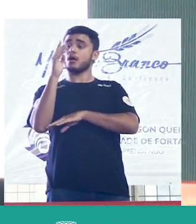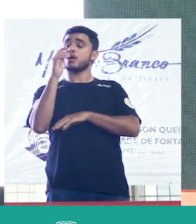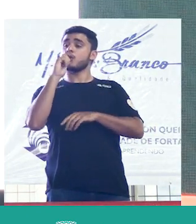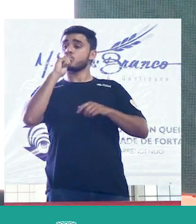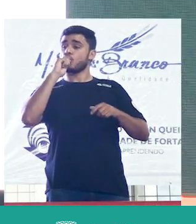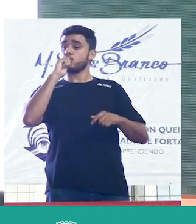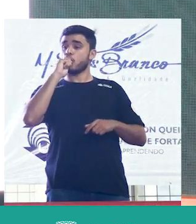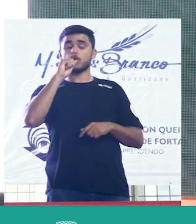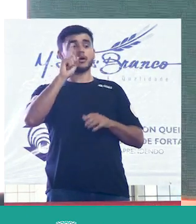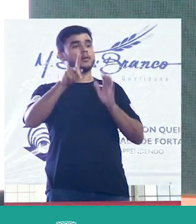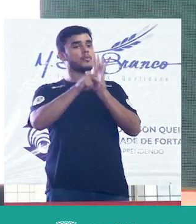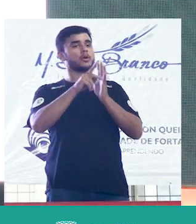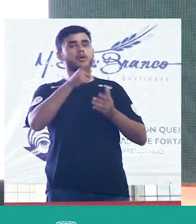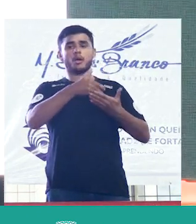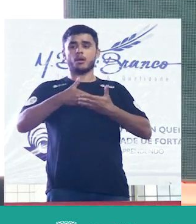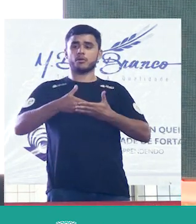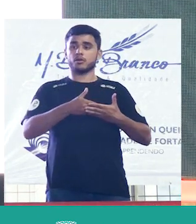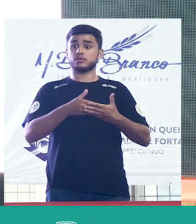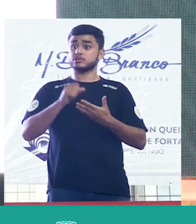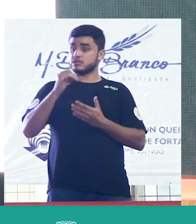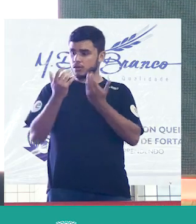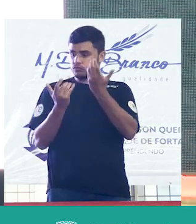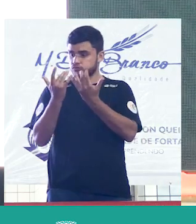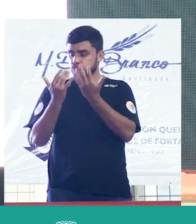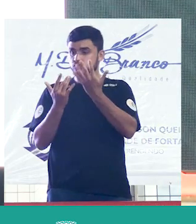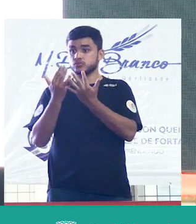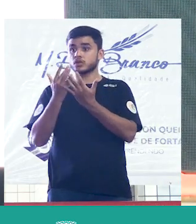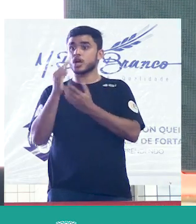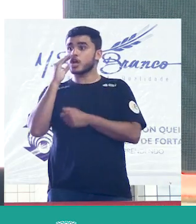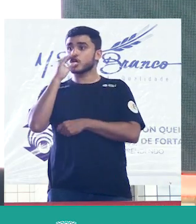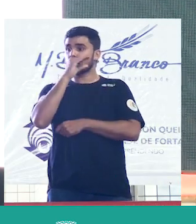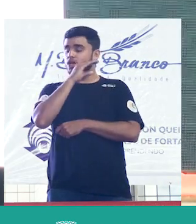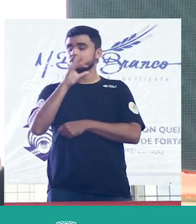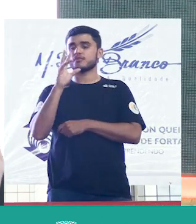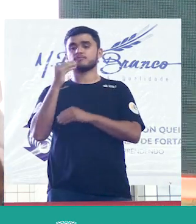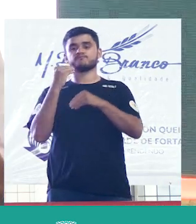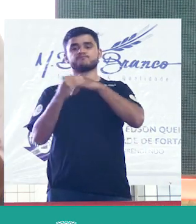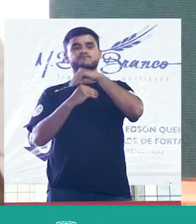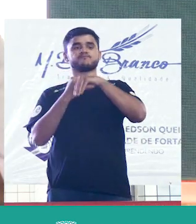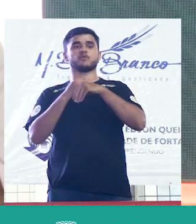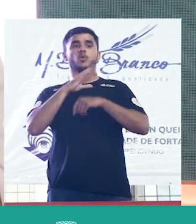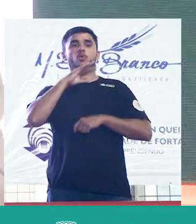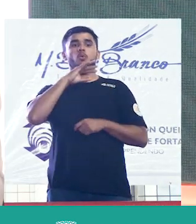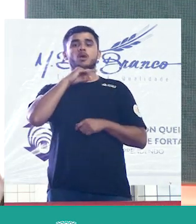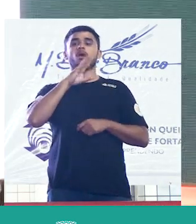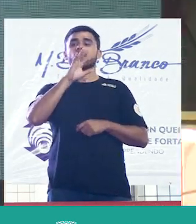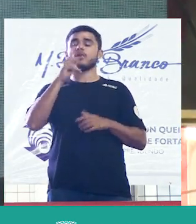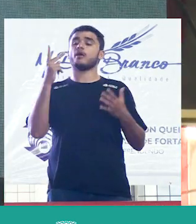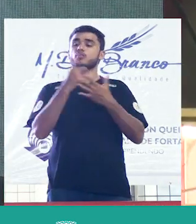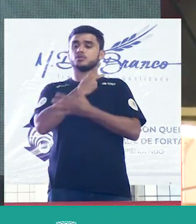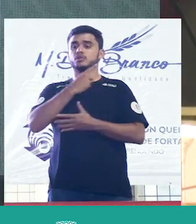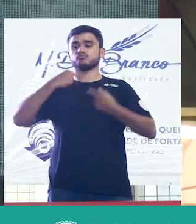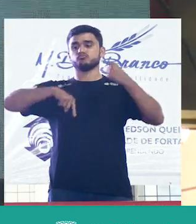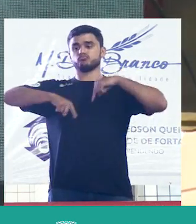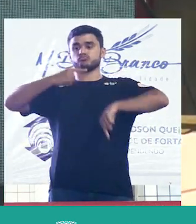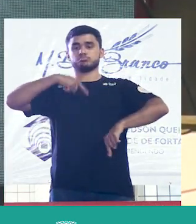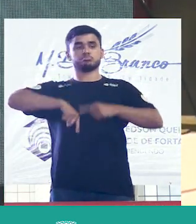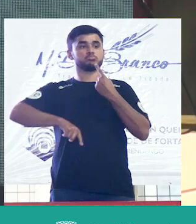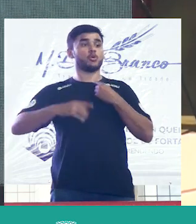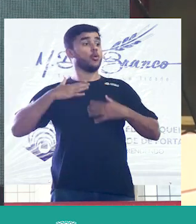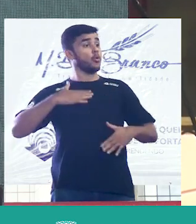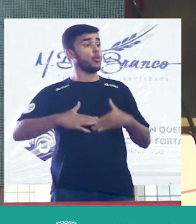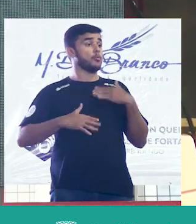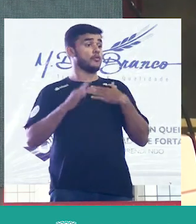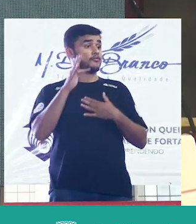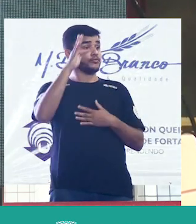que descobriu-se que com o aquecimento, o bisfenol A se transforma em substâncias que causam problemas hormonais e que no